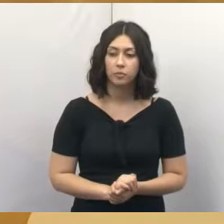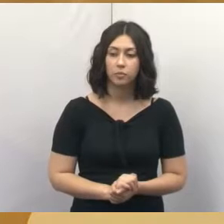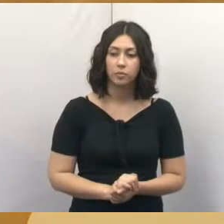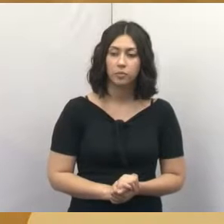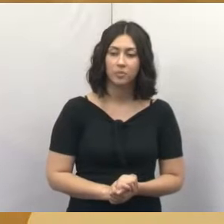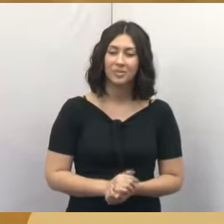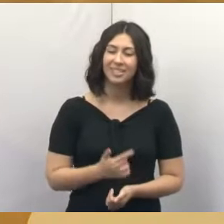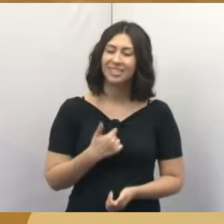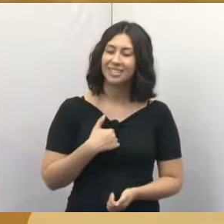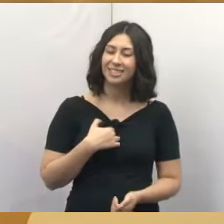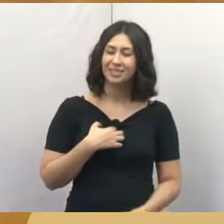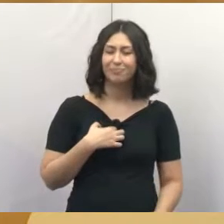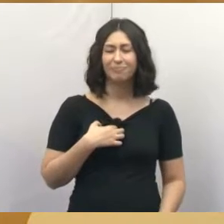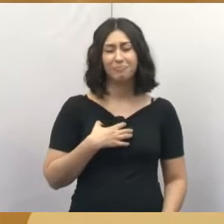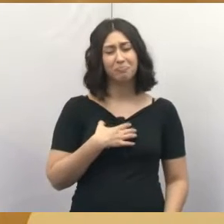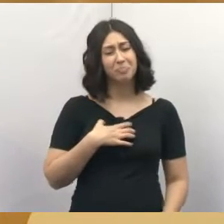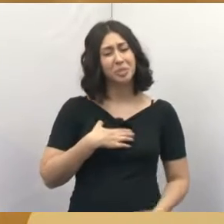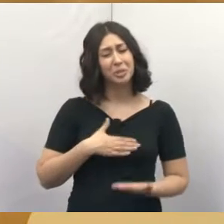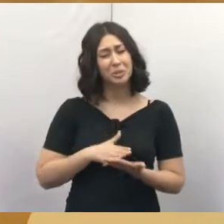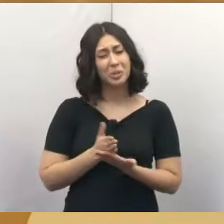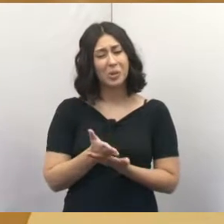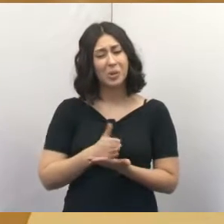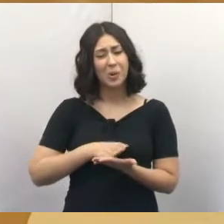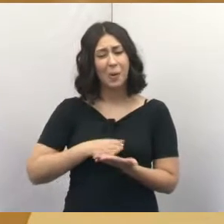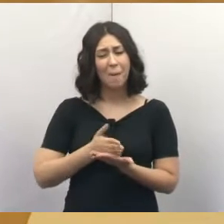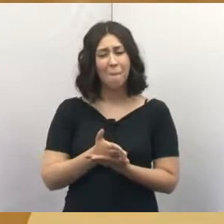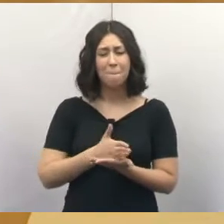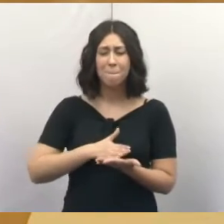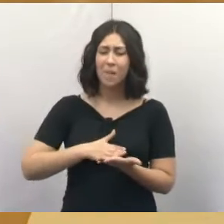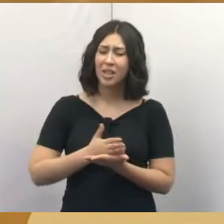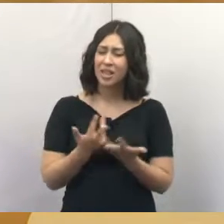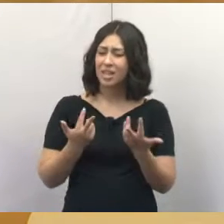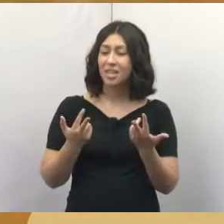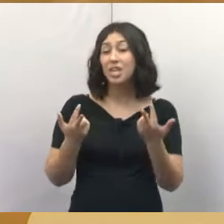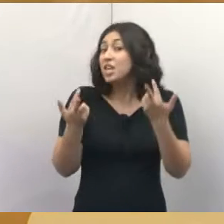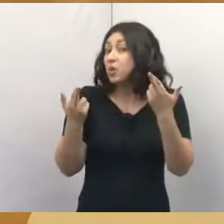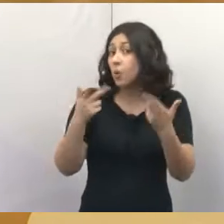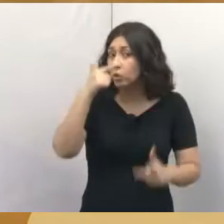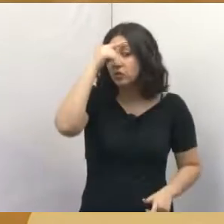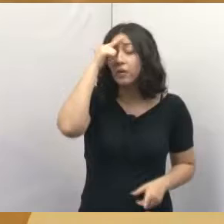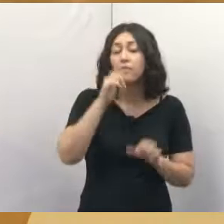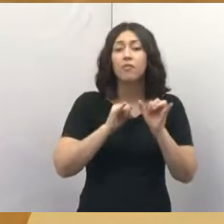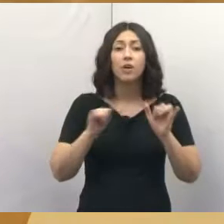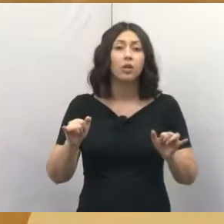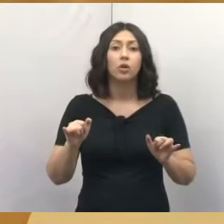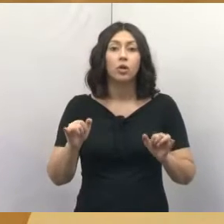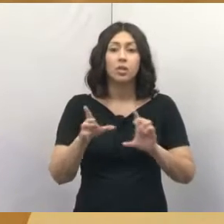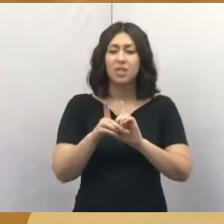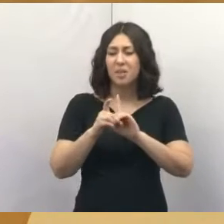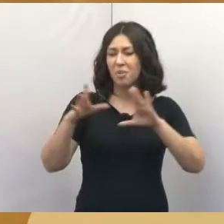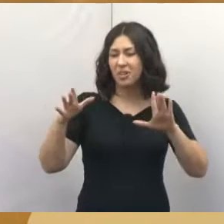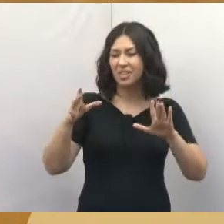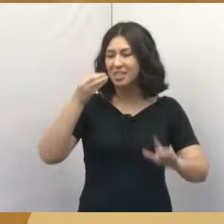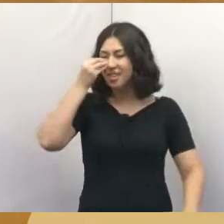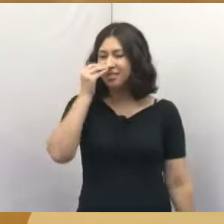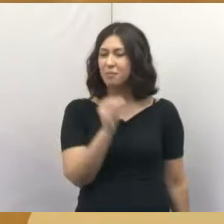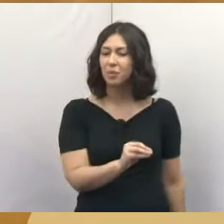não fico à vontade com esse dispositivo da gente, como o Luiz Flávio disse, de deixar a democracia de